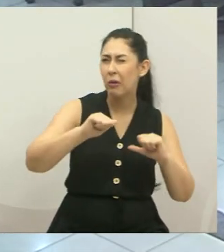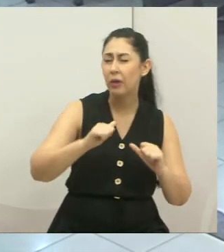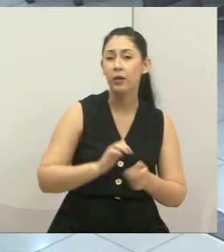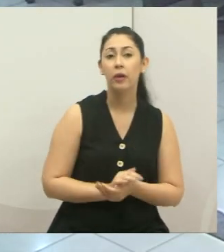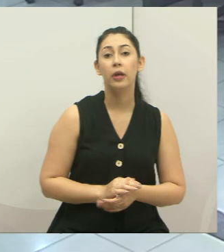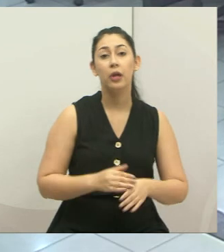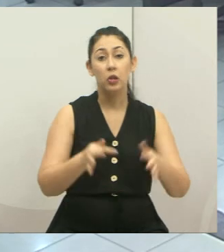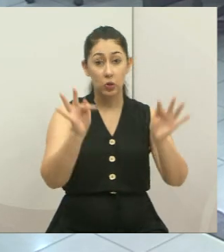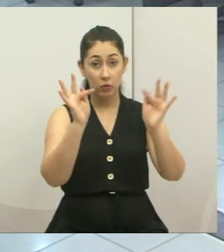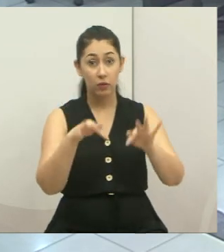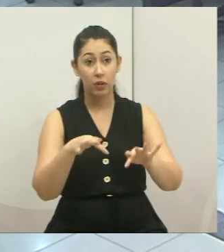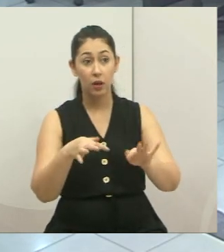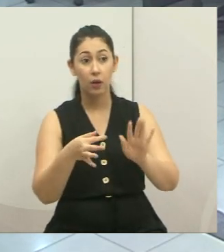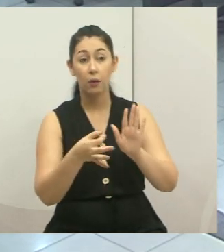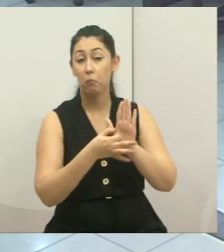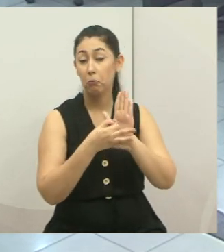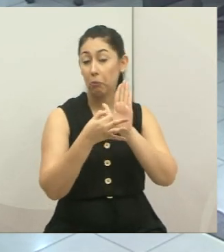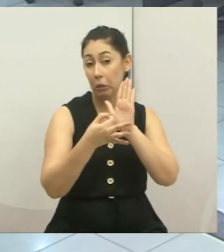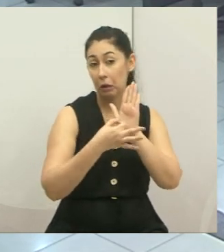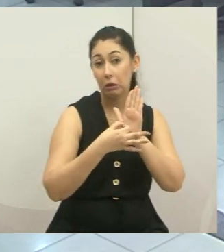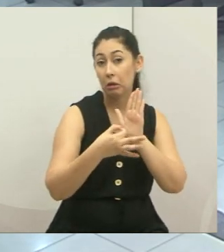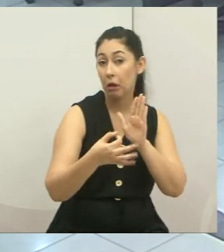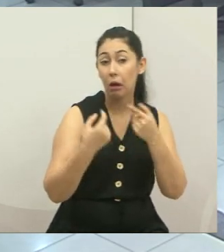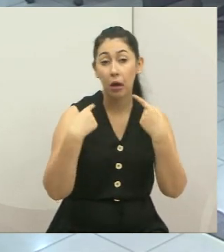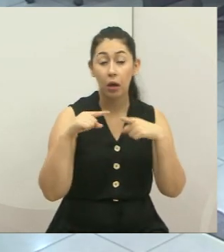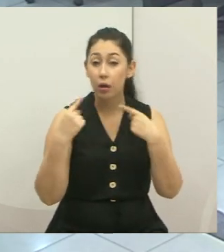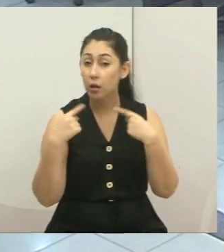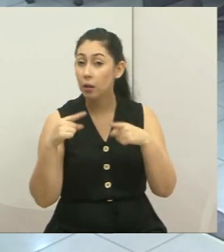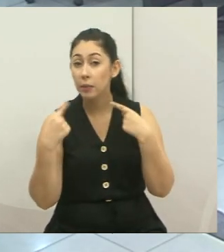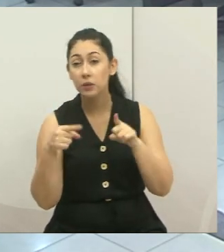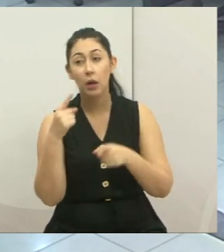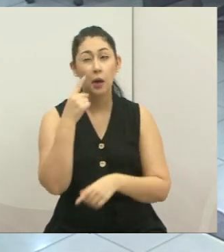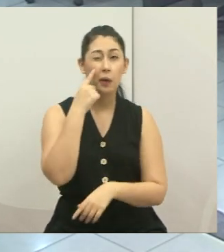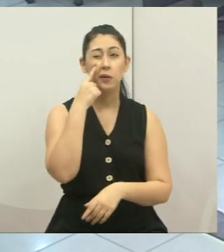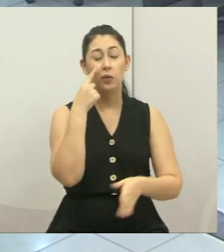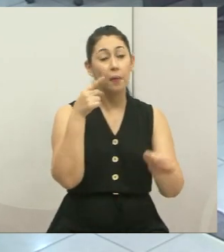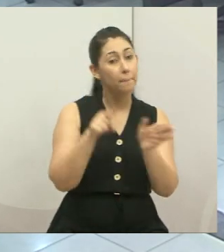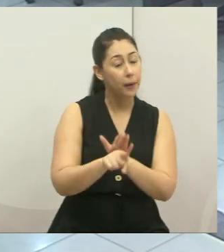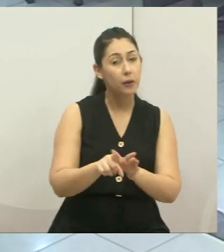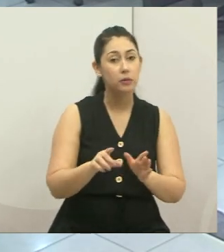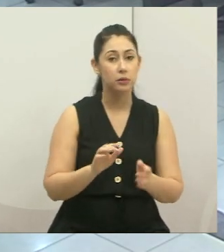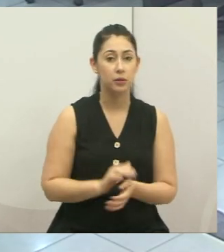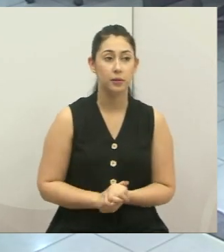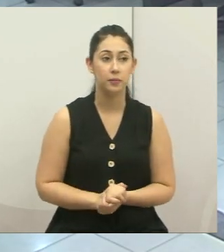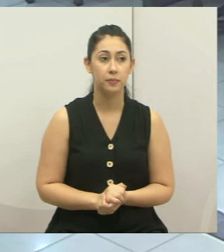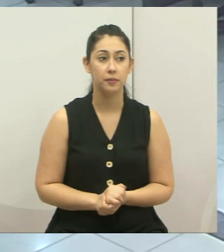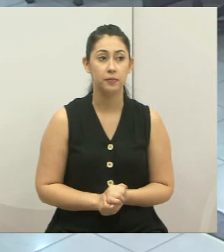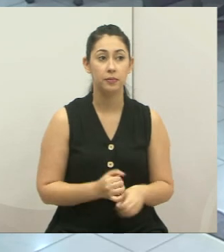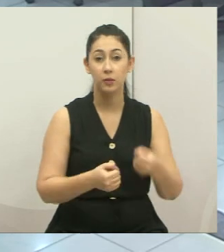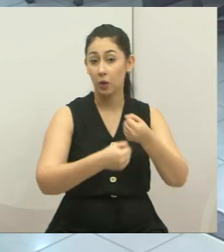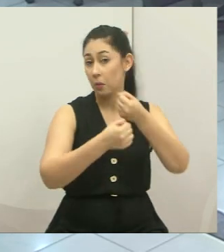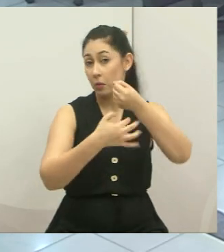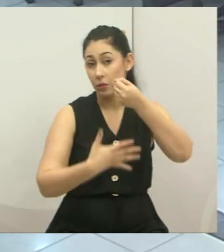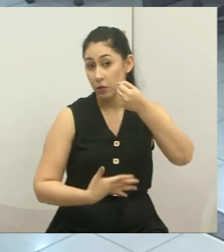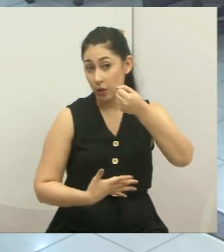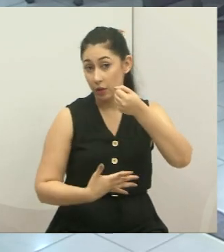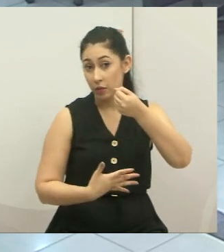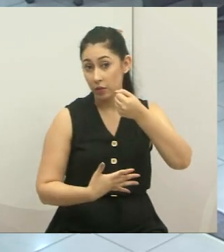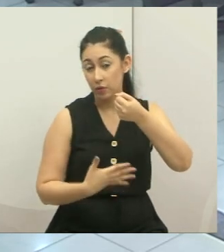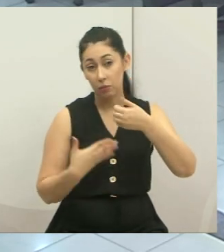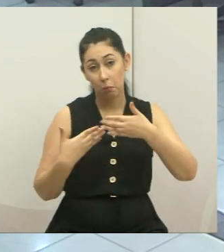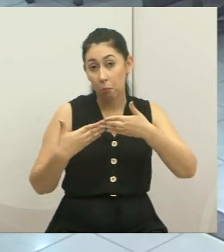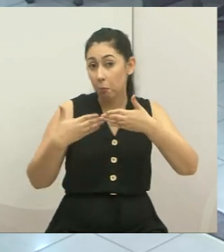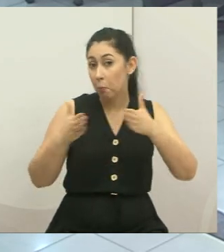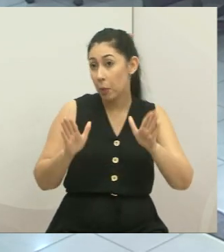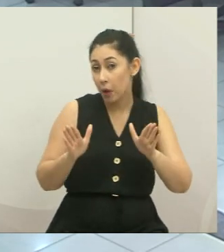críticas, dúvidas, sugestões, manifestações em geral. Ok? O chat permanece aberto